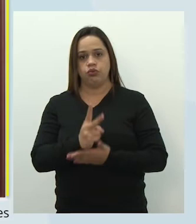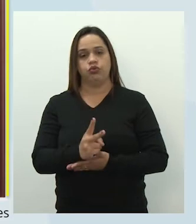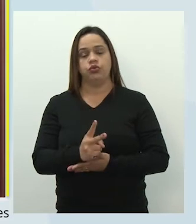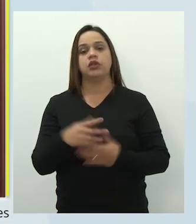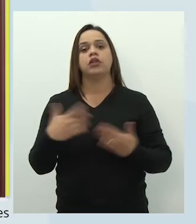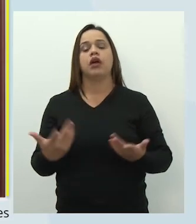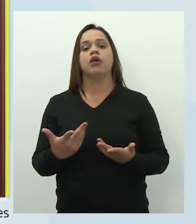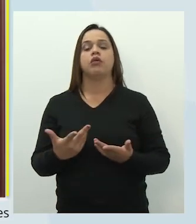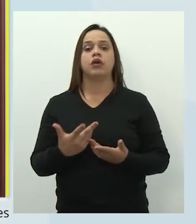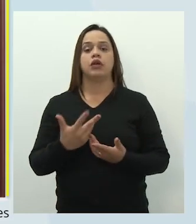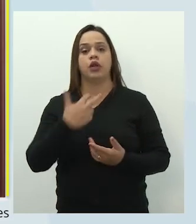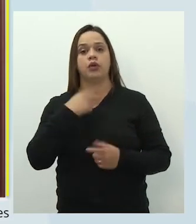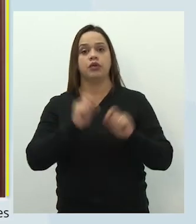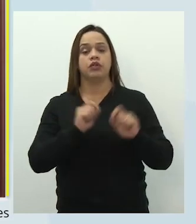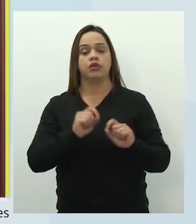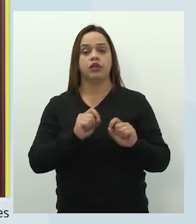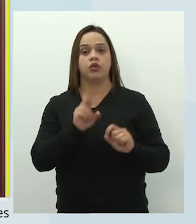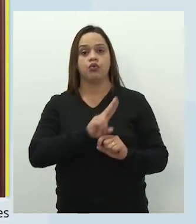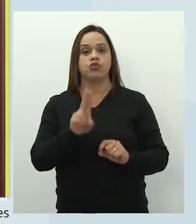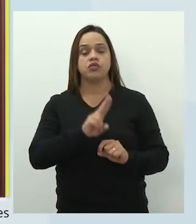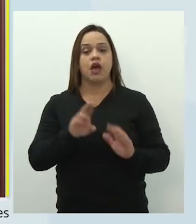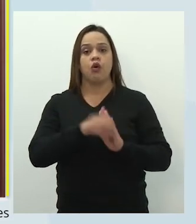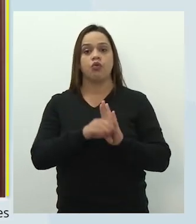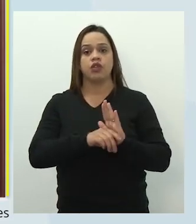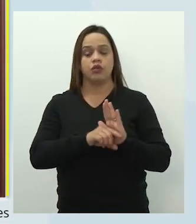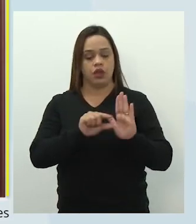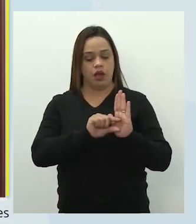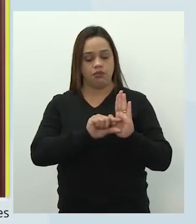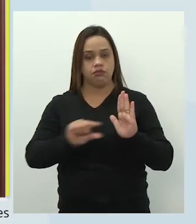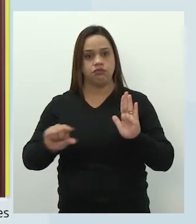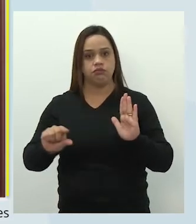podemos usar o conceito de rodapé nesse caso.